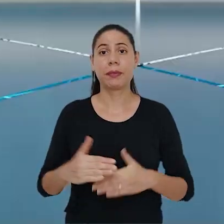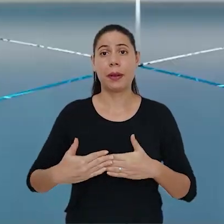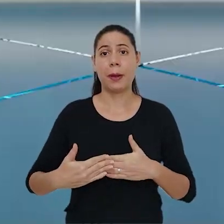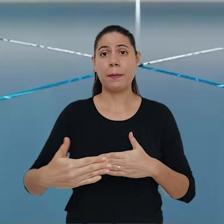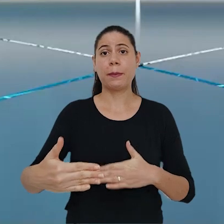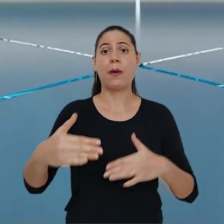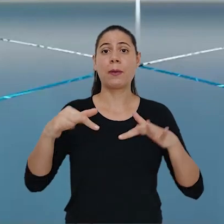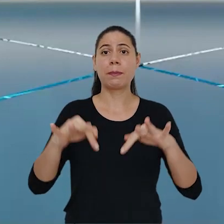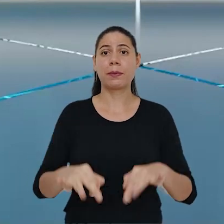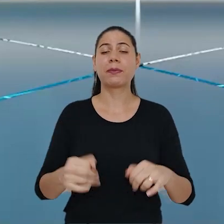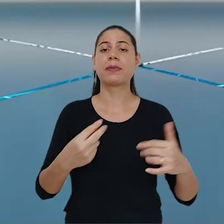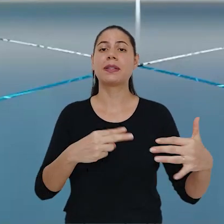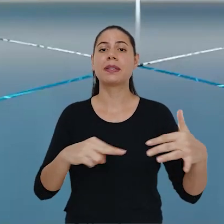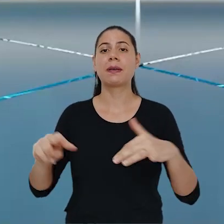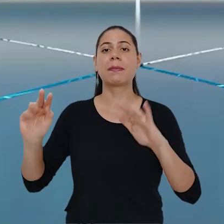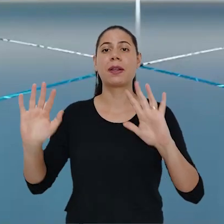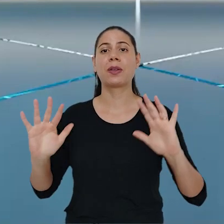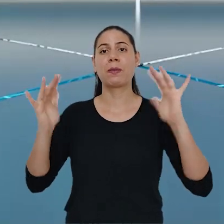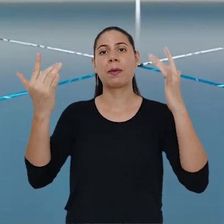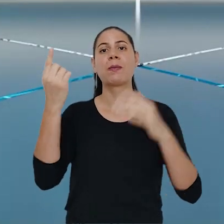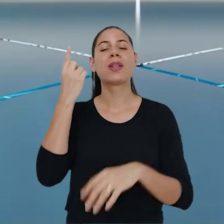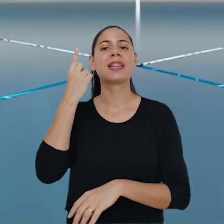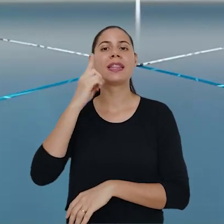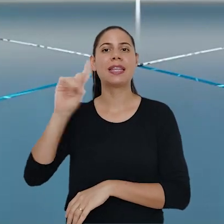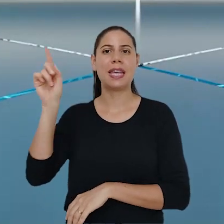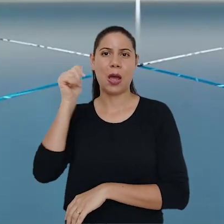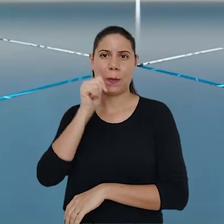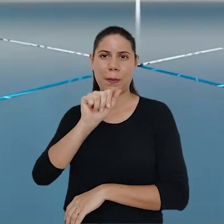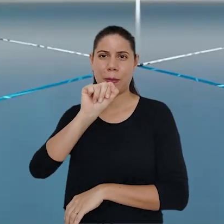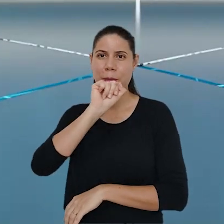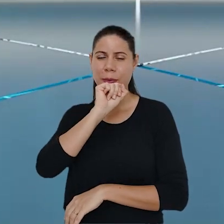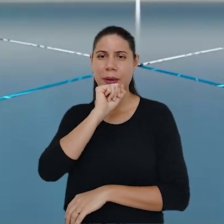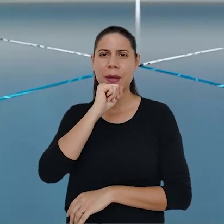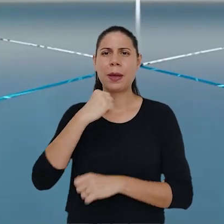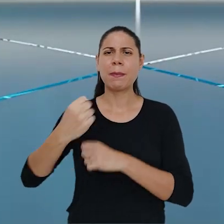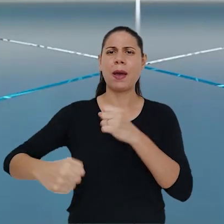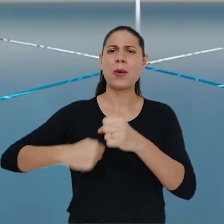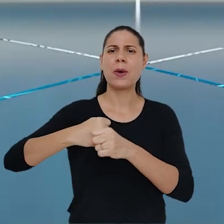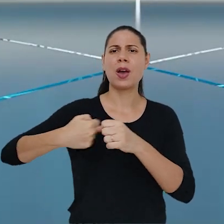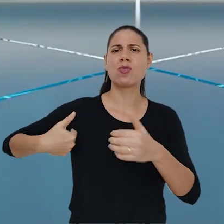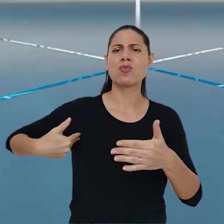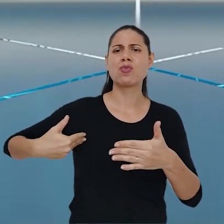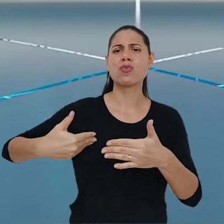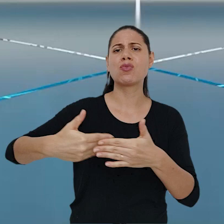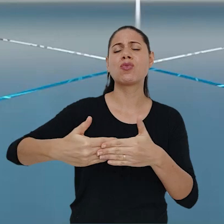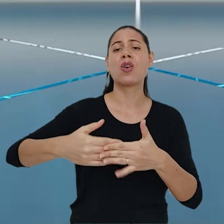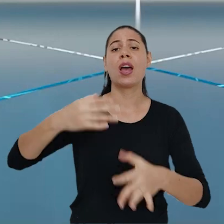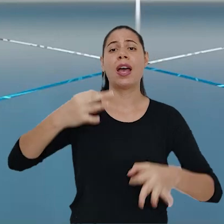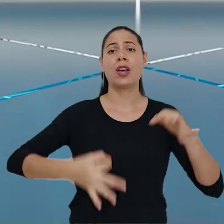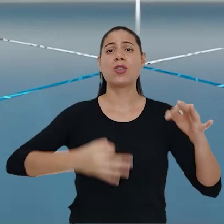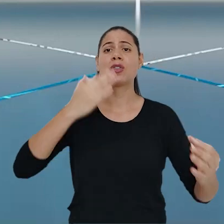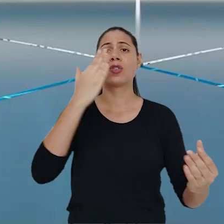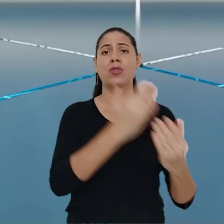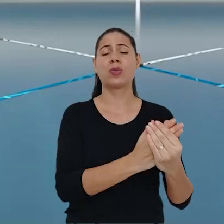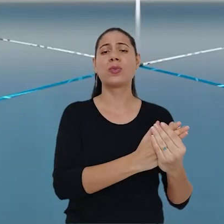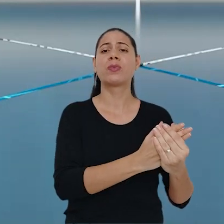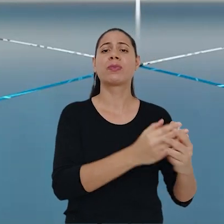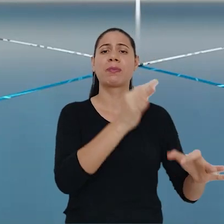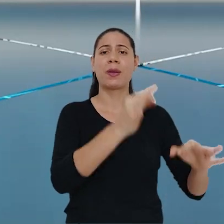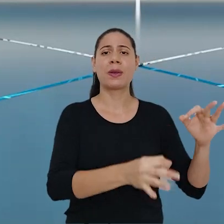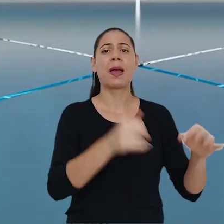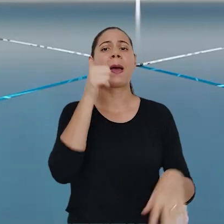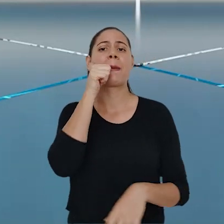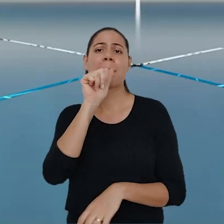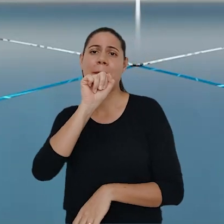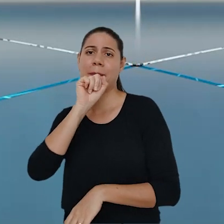Neste final de semana, comemoramos o Dia das Mães, mas durante todo o ano a Justiça Federal julga ações envolvendo mães e